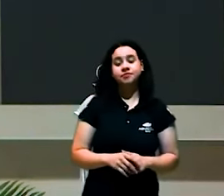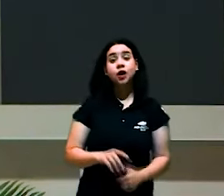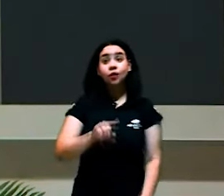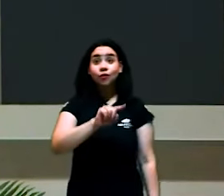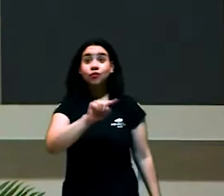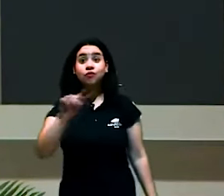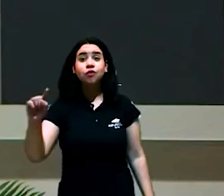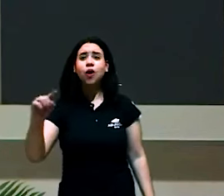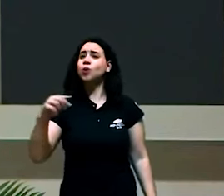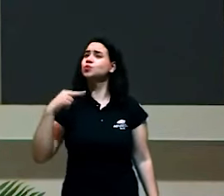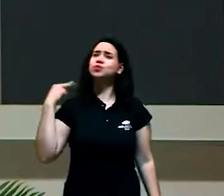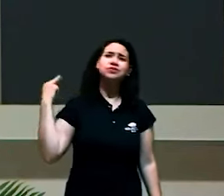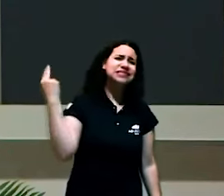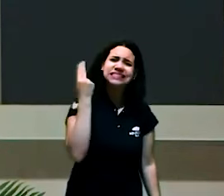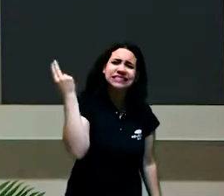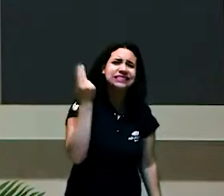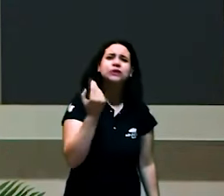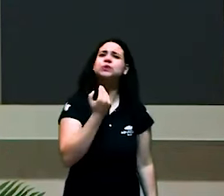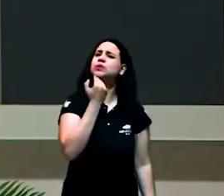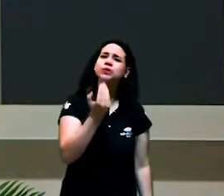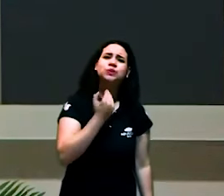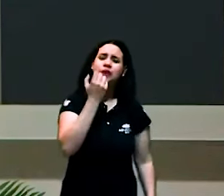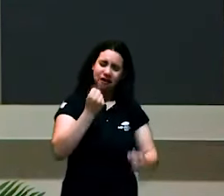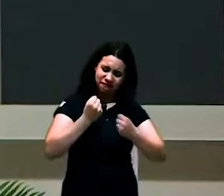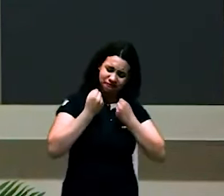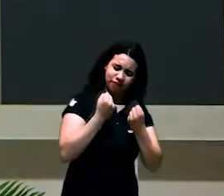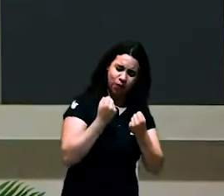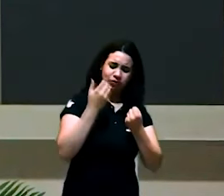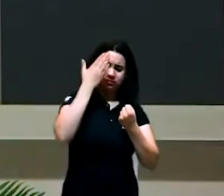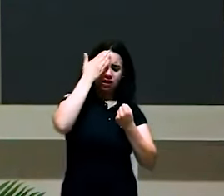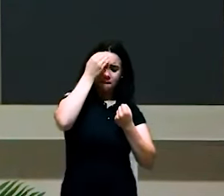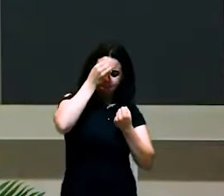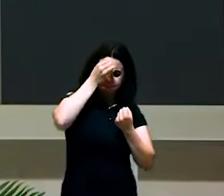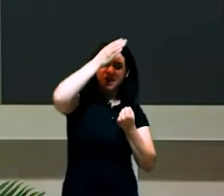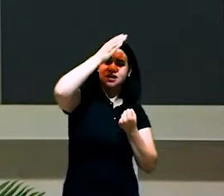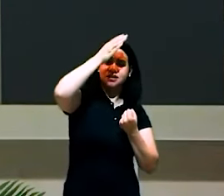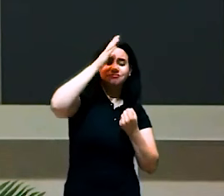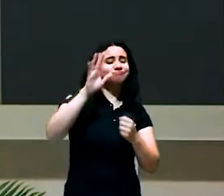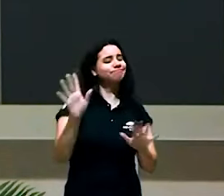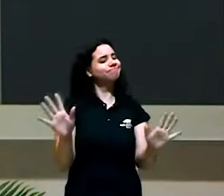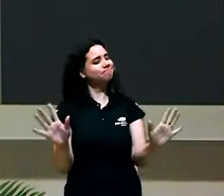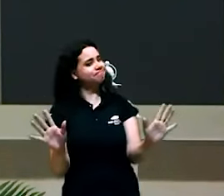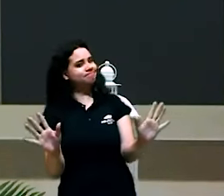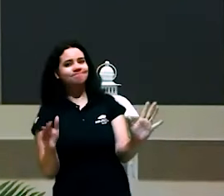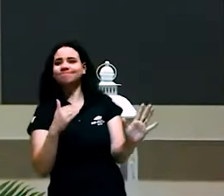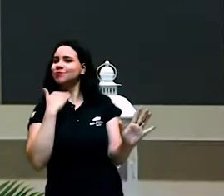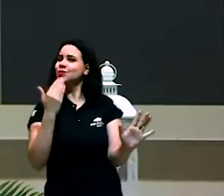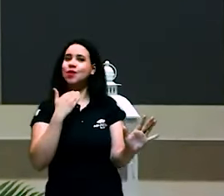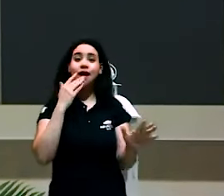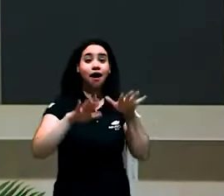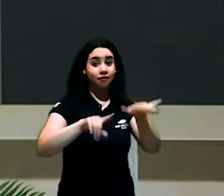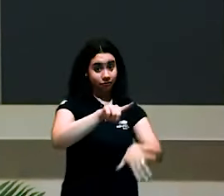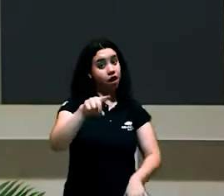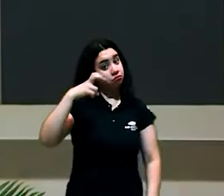tua força, aquilo que tu não vai conseguir na tua sabedoria, tu pode ser muito intelectual, tu pode ser muito